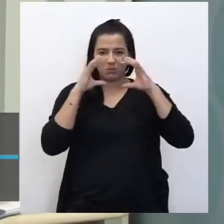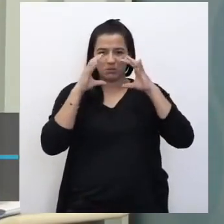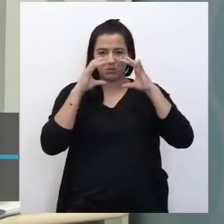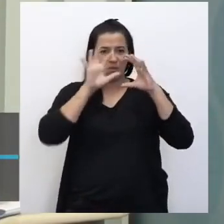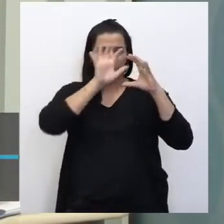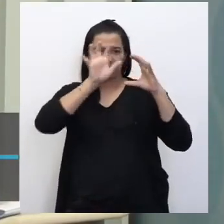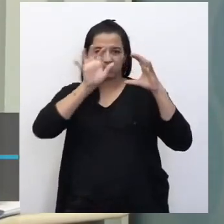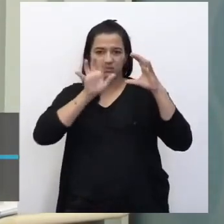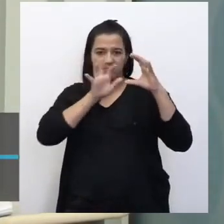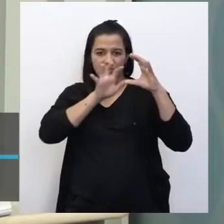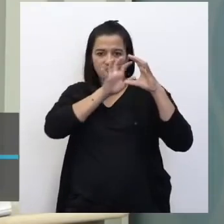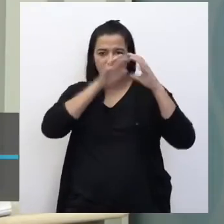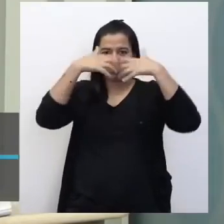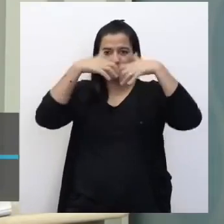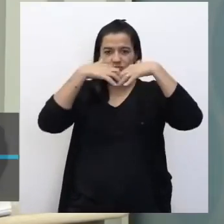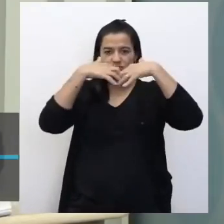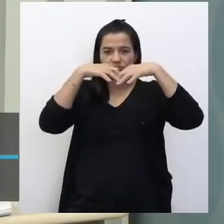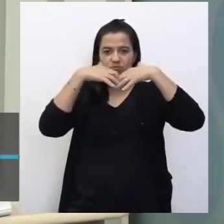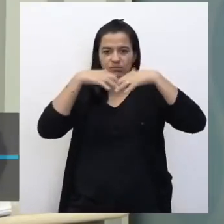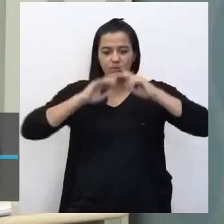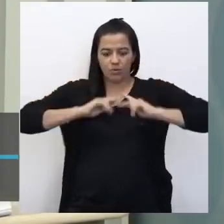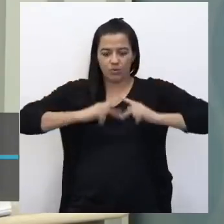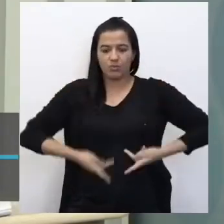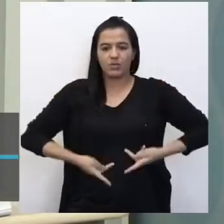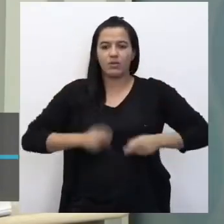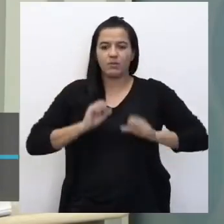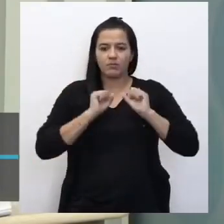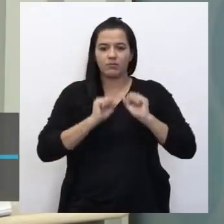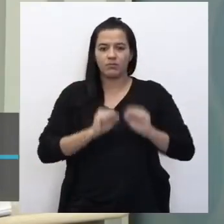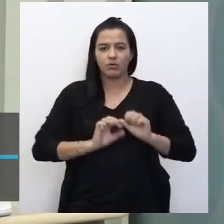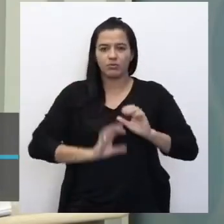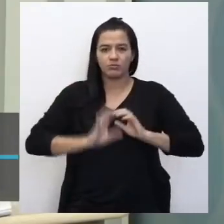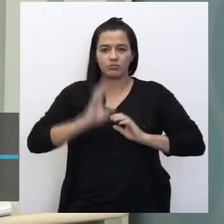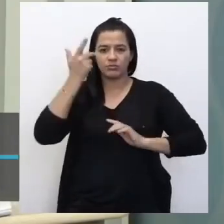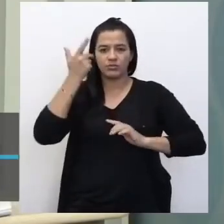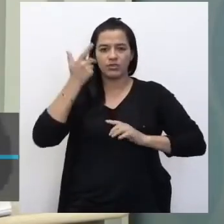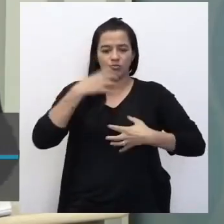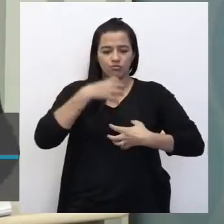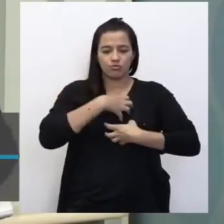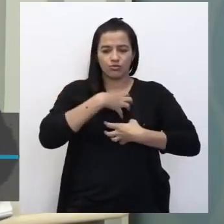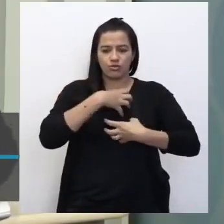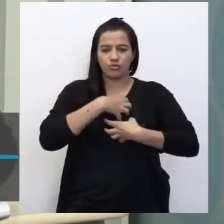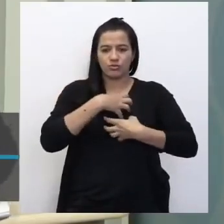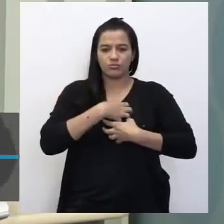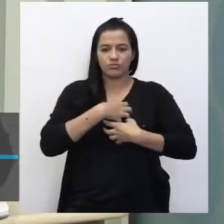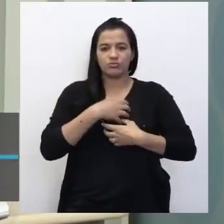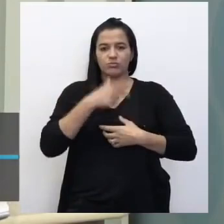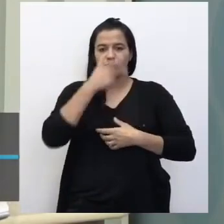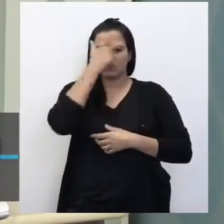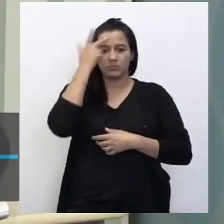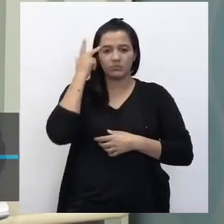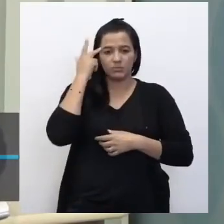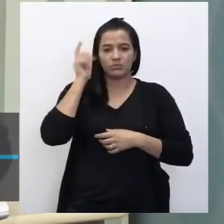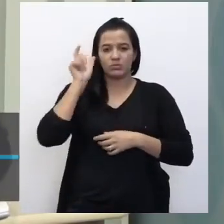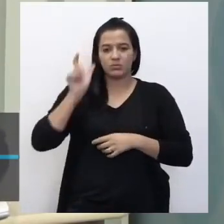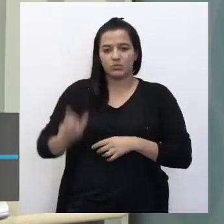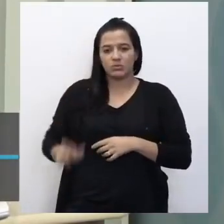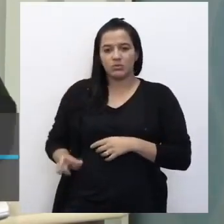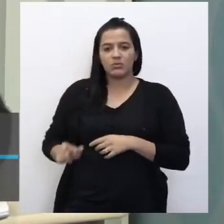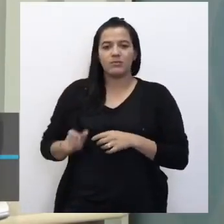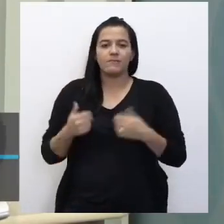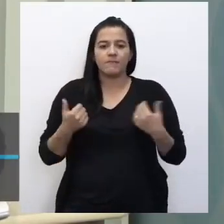estrutura cerebral humana podem comprometer o comportamento, foi